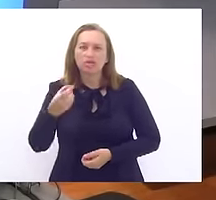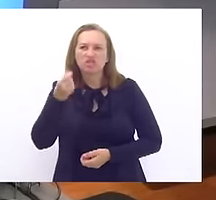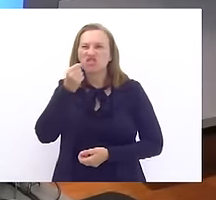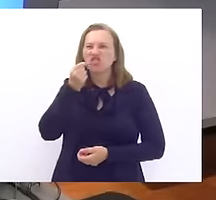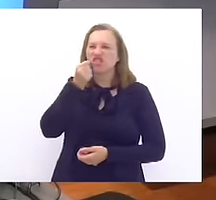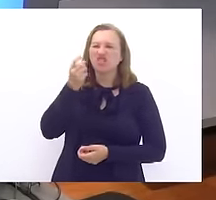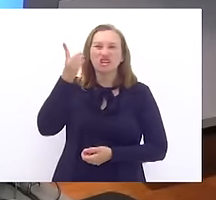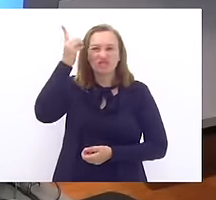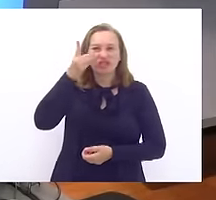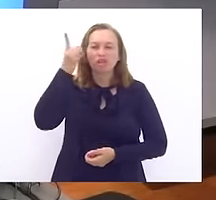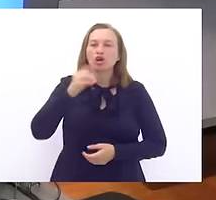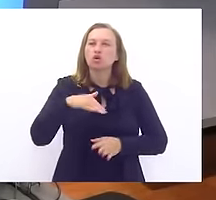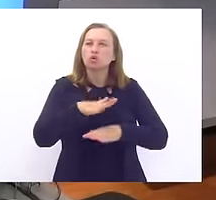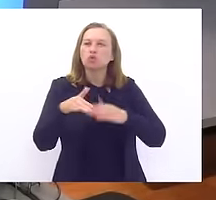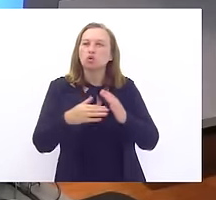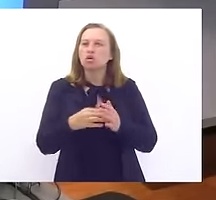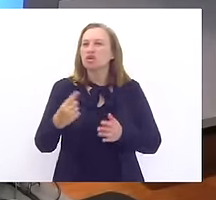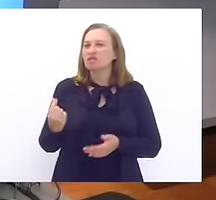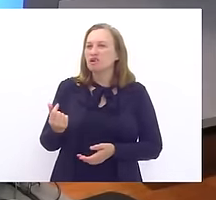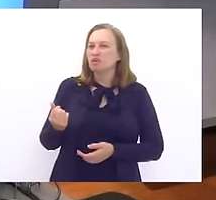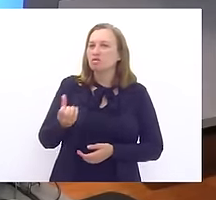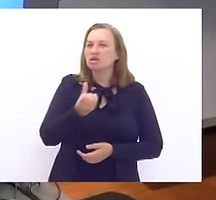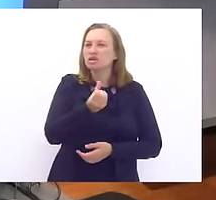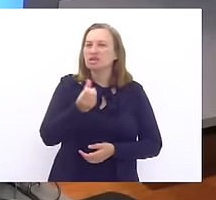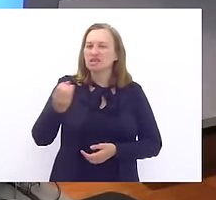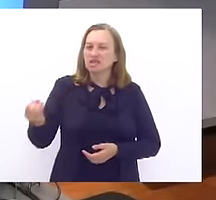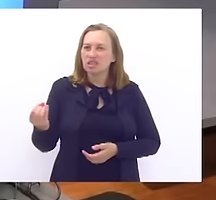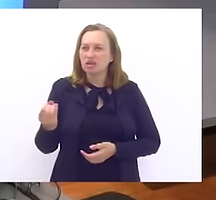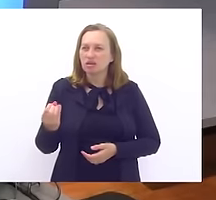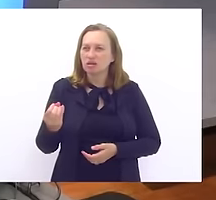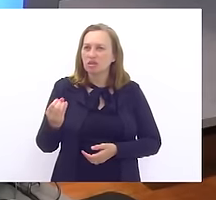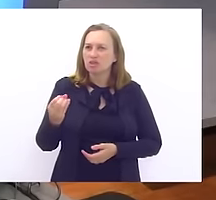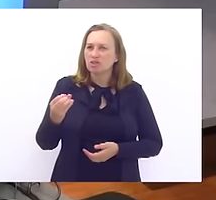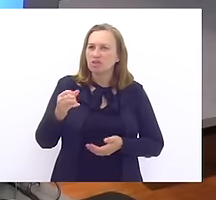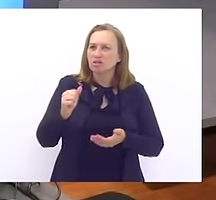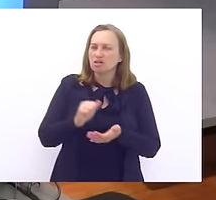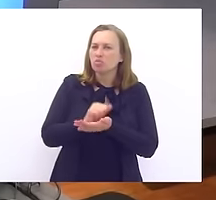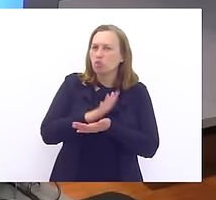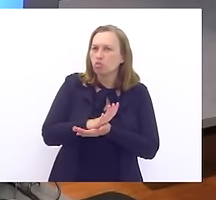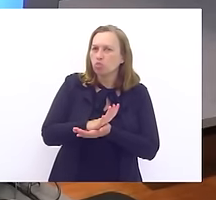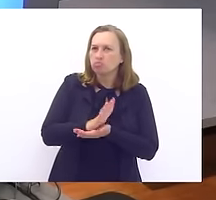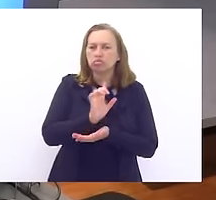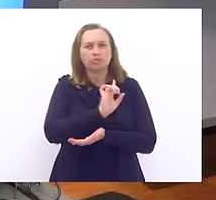todas esse valor de 685 milhões de multas é isso